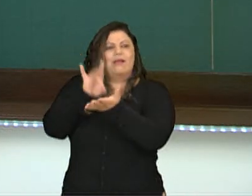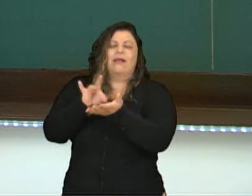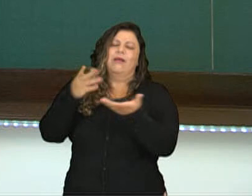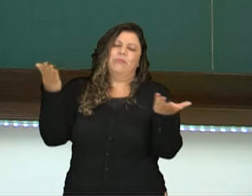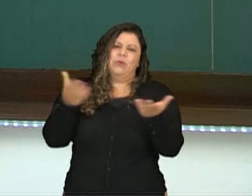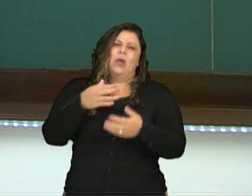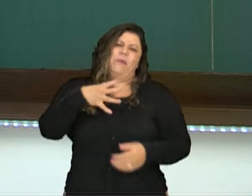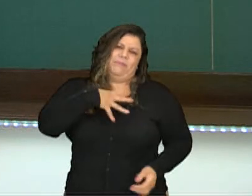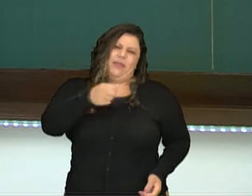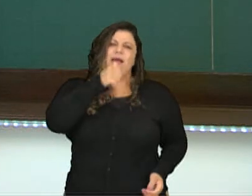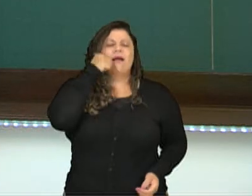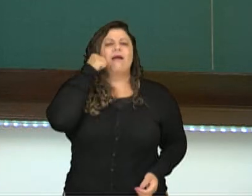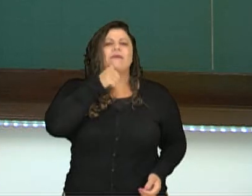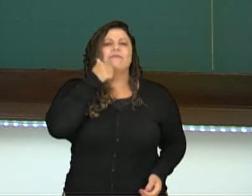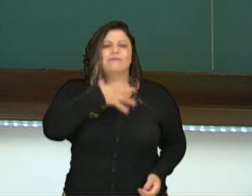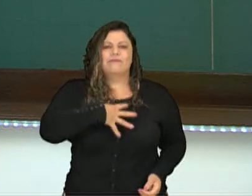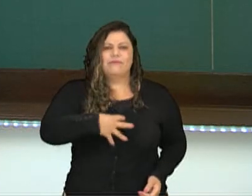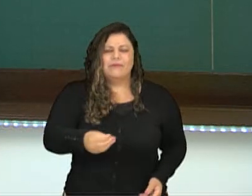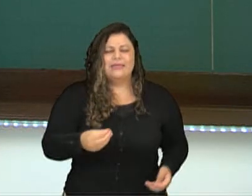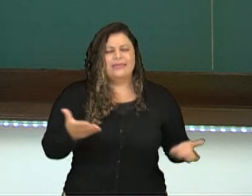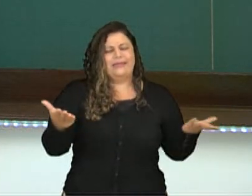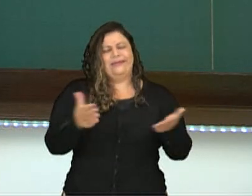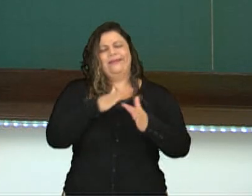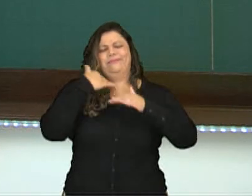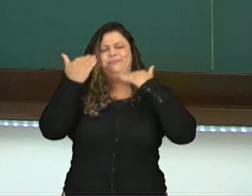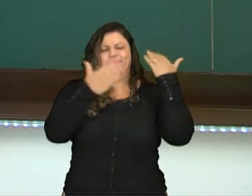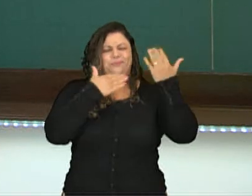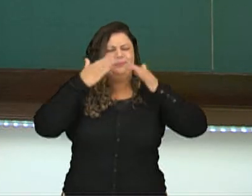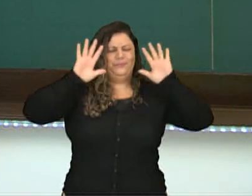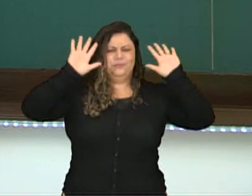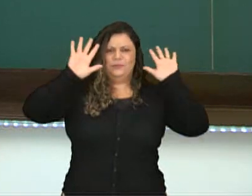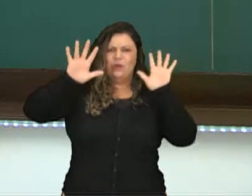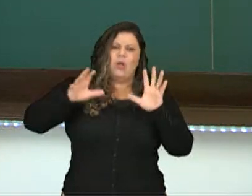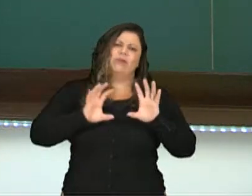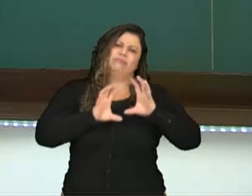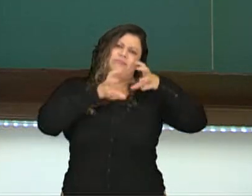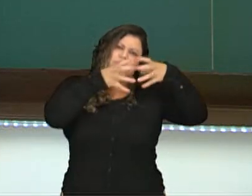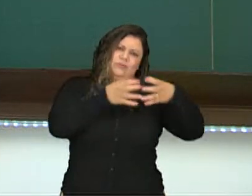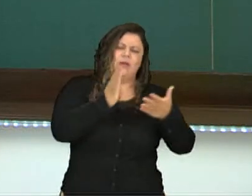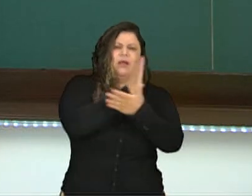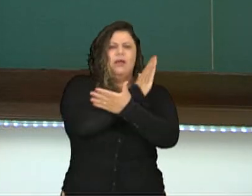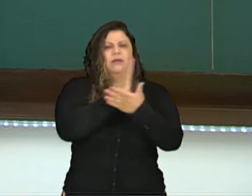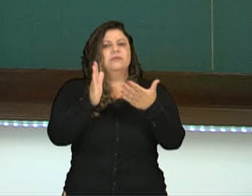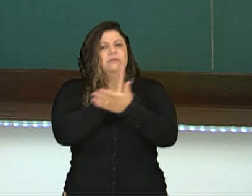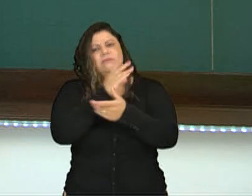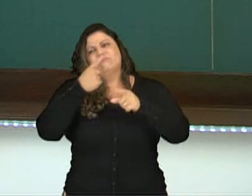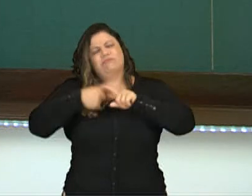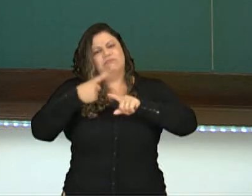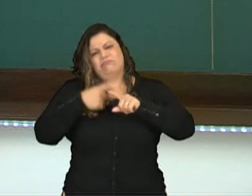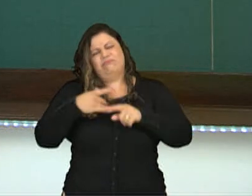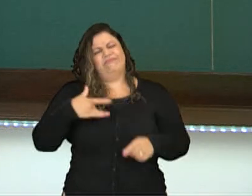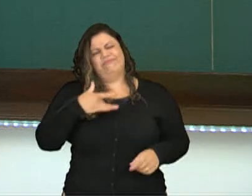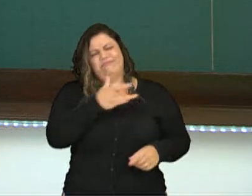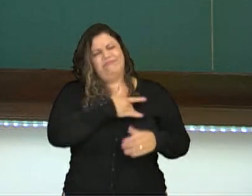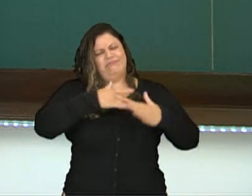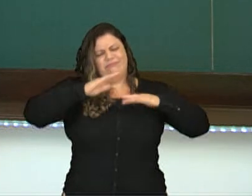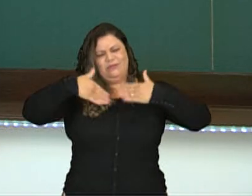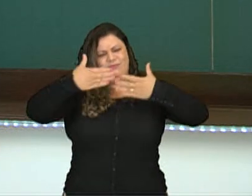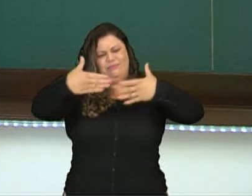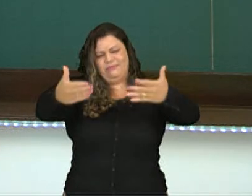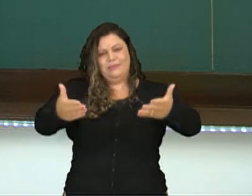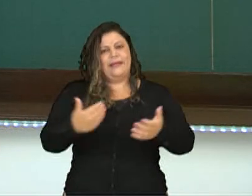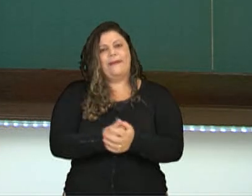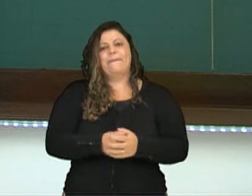Howard estava junto com eles lá, e as mortes da equipe, algumas inclusive por questões de saúde, mas em